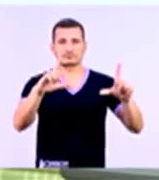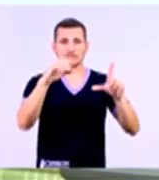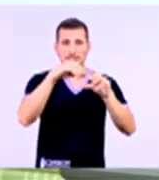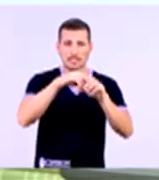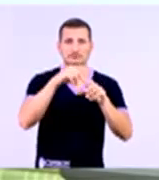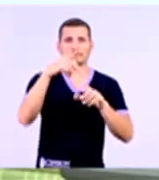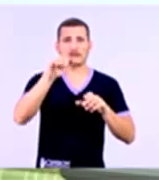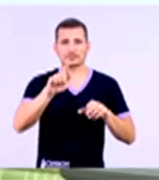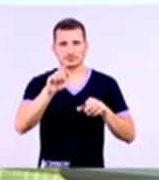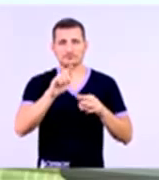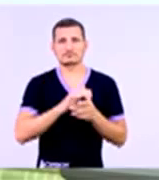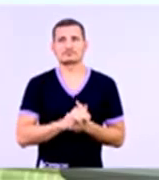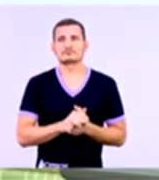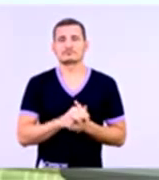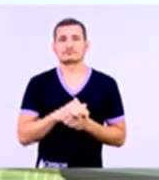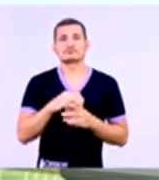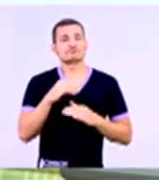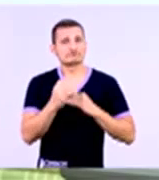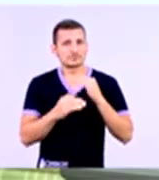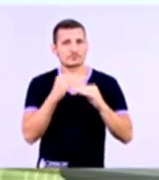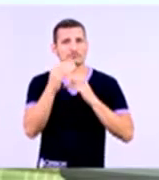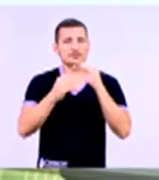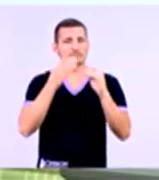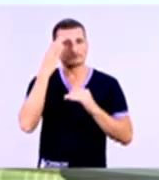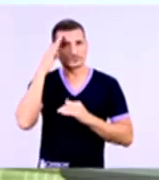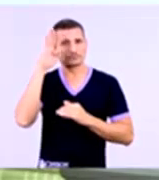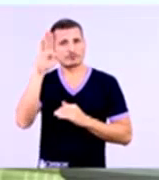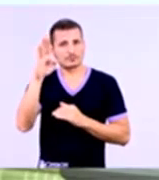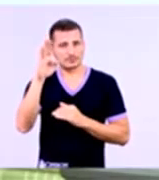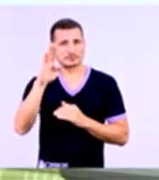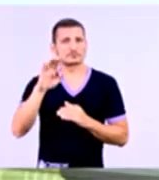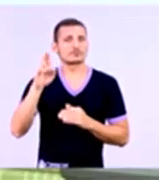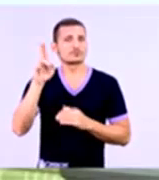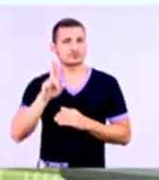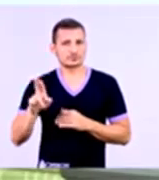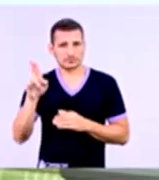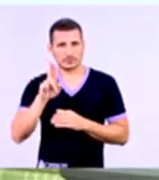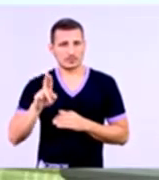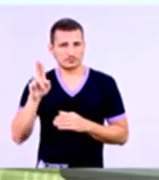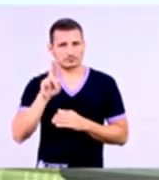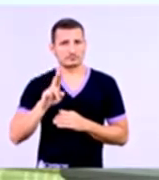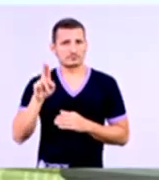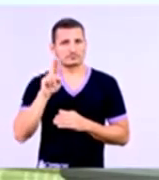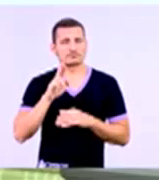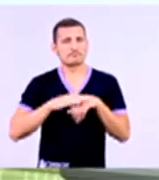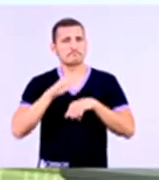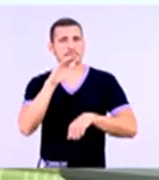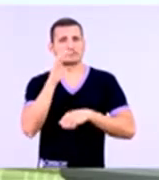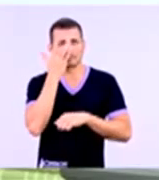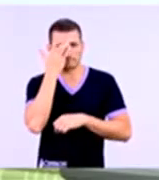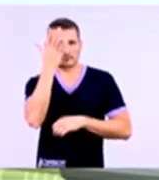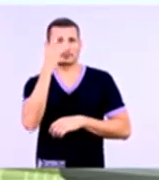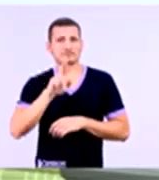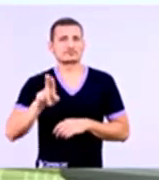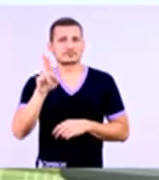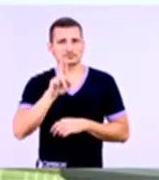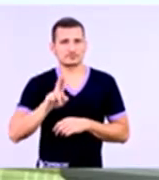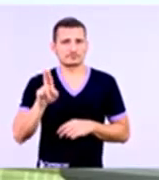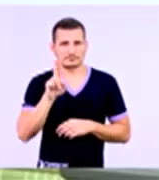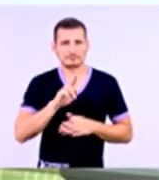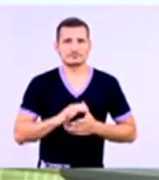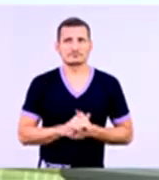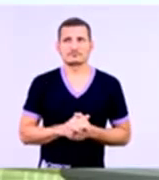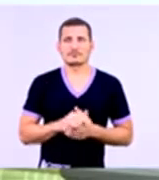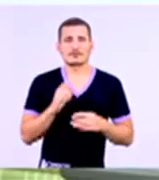página. Isso traz para o desenvolvimento, mas principalmente para o usuário, uma grande facilidade de utilização, porque